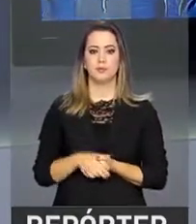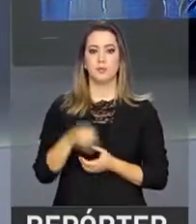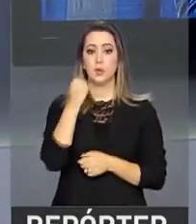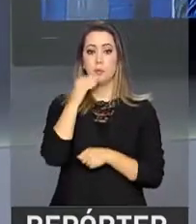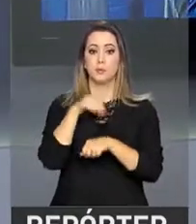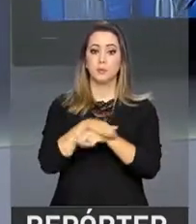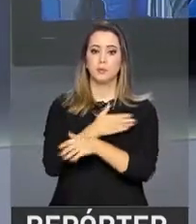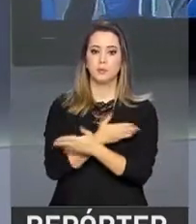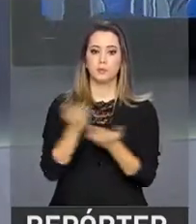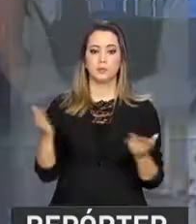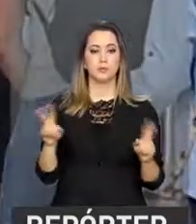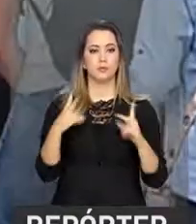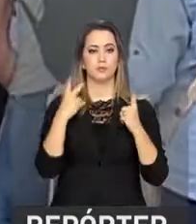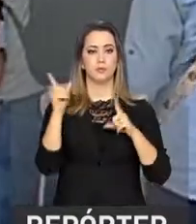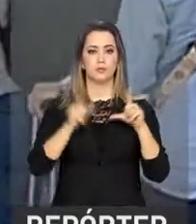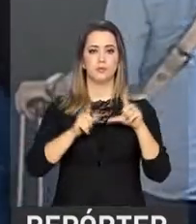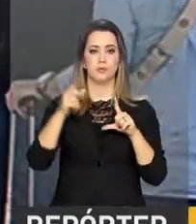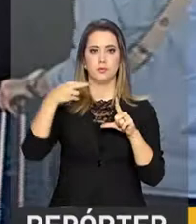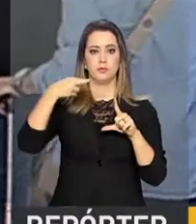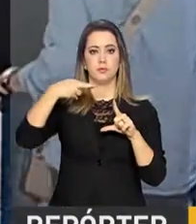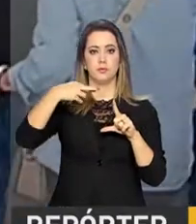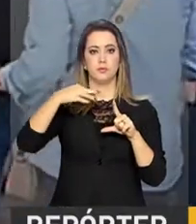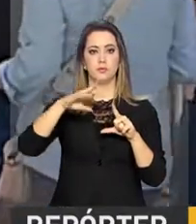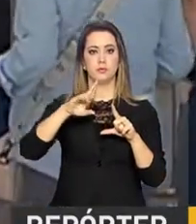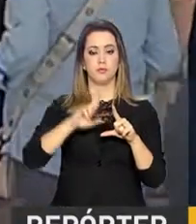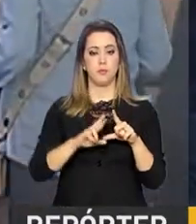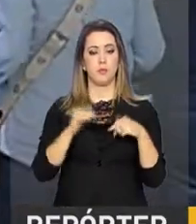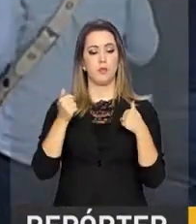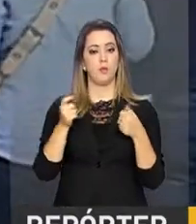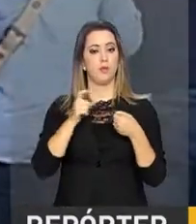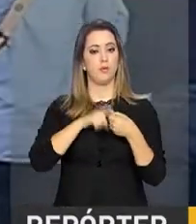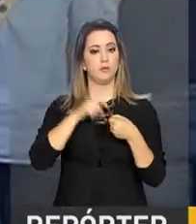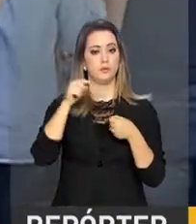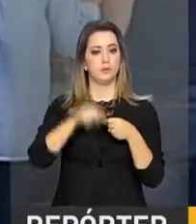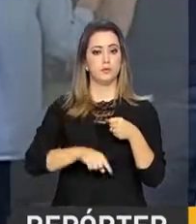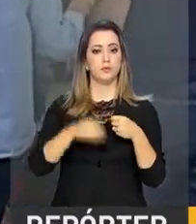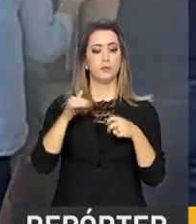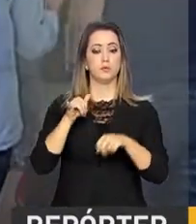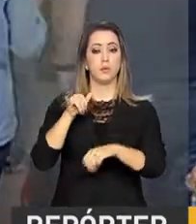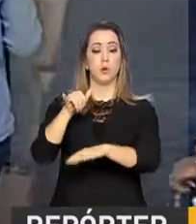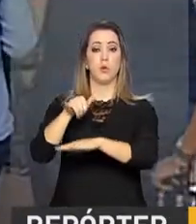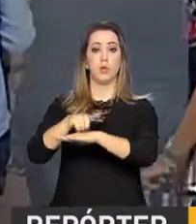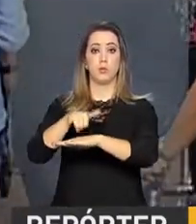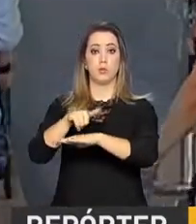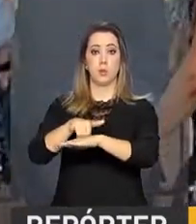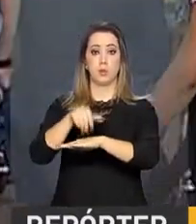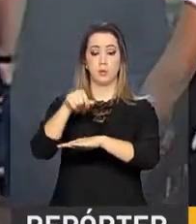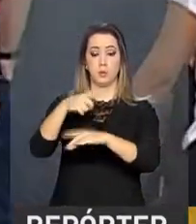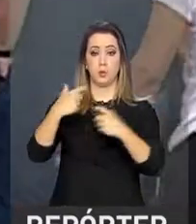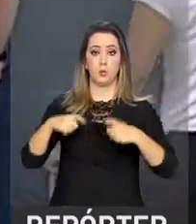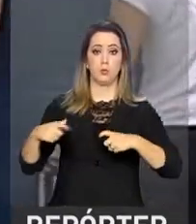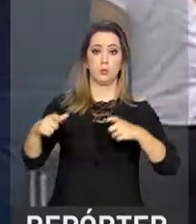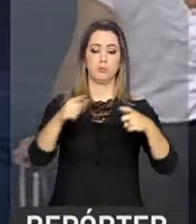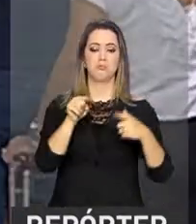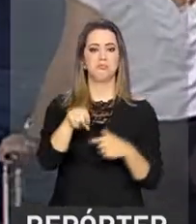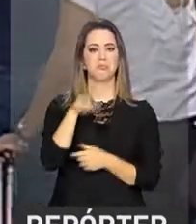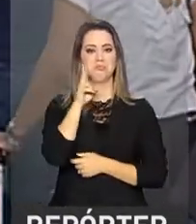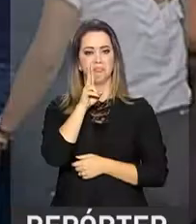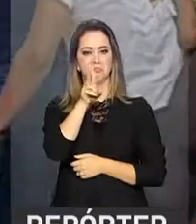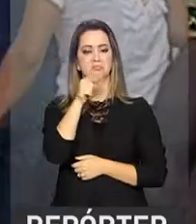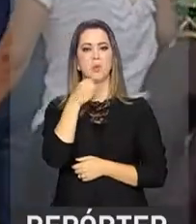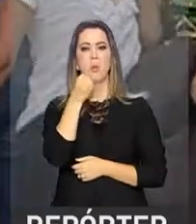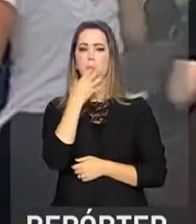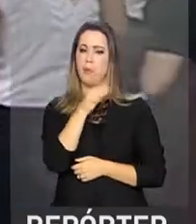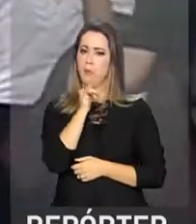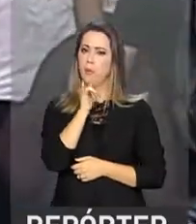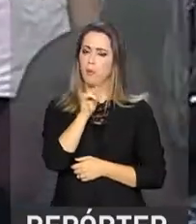Boa noite, Roberto. Boa noite a todos que nos assistem na TV NBR. Voltamos aqui do Aeroporto Internacional Juscelino Kubitschek. Olha, Roberto, vale